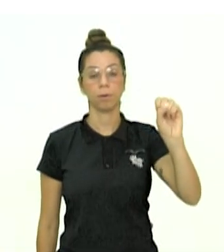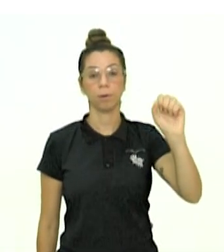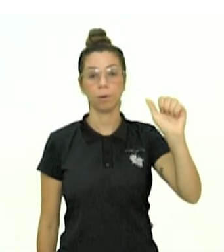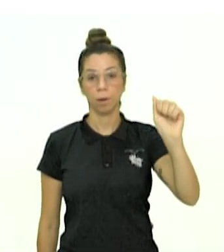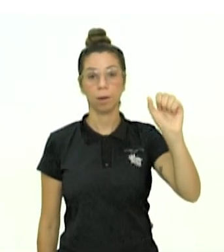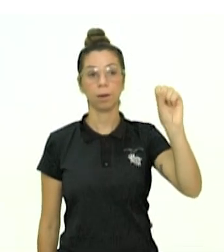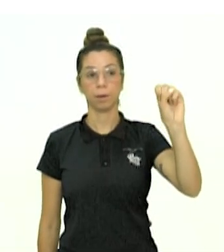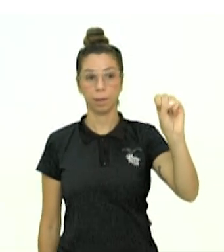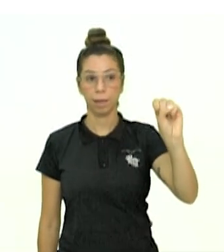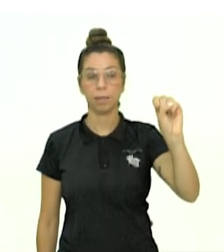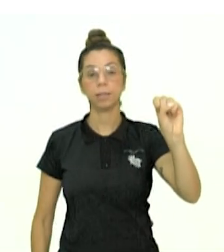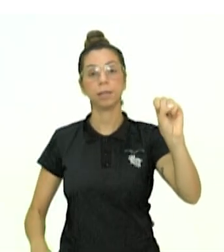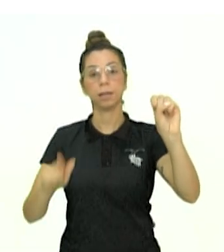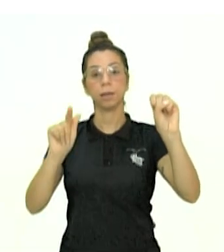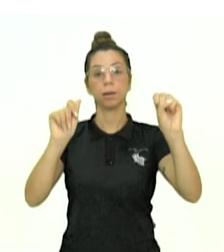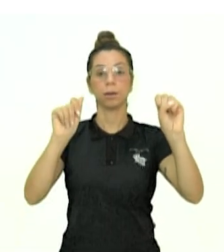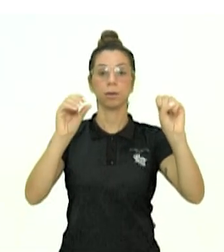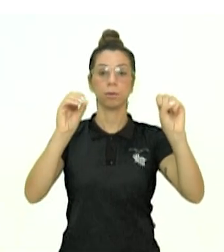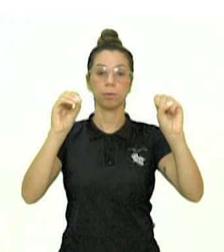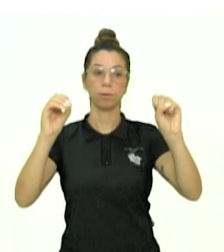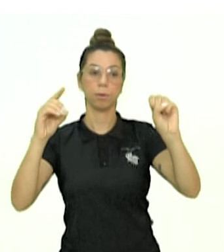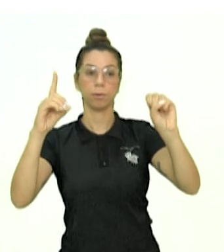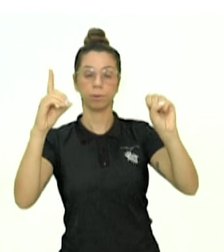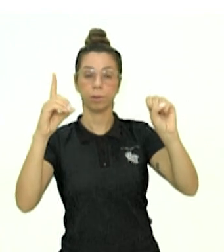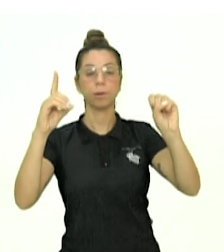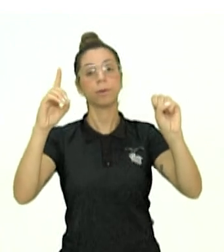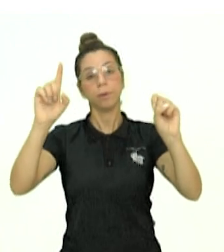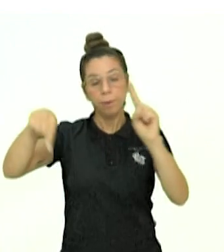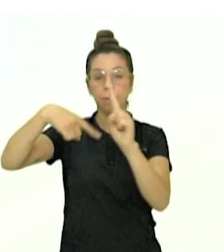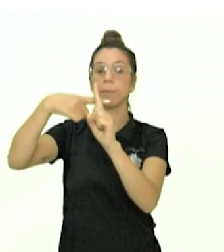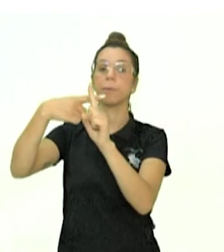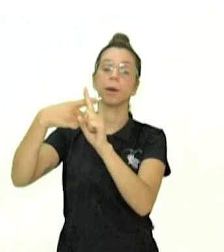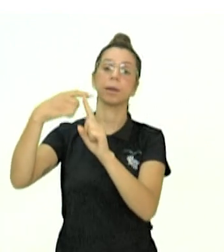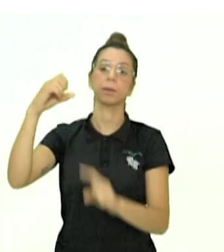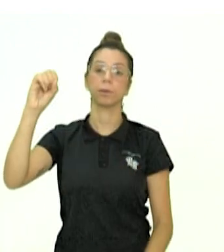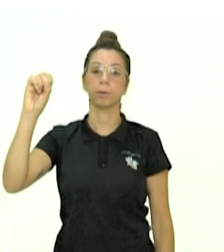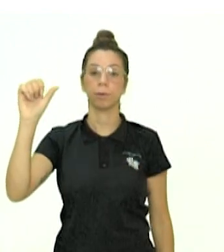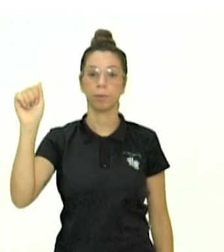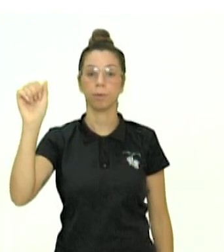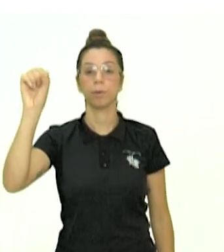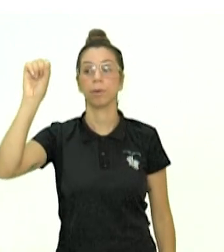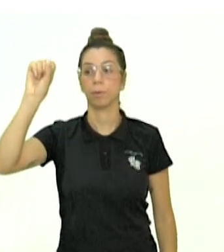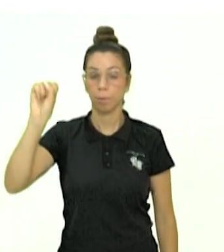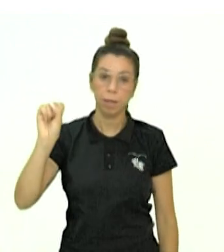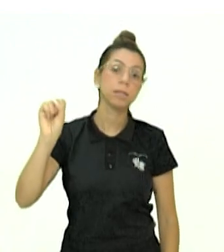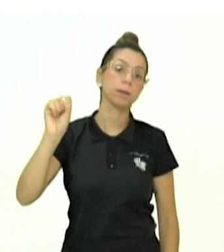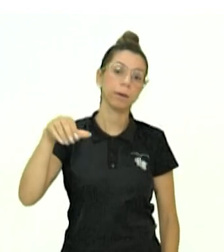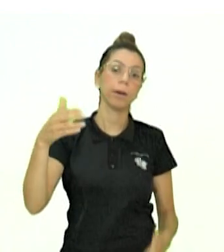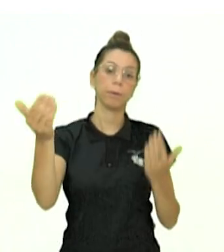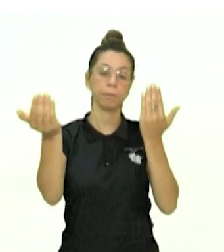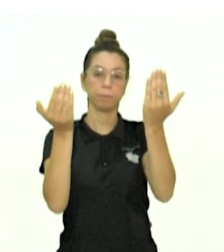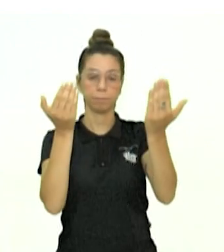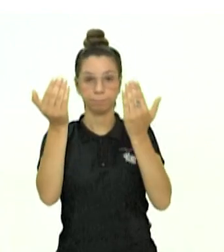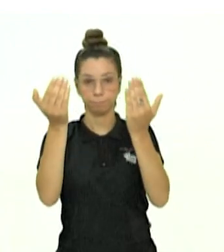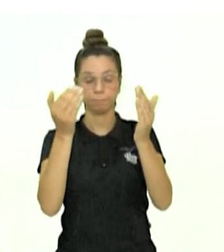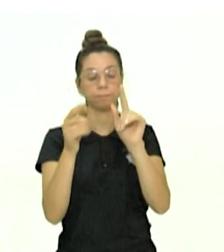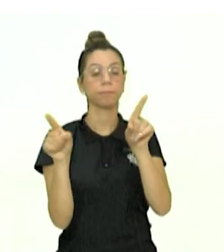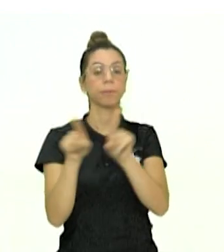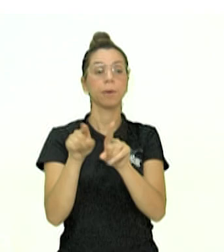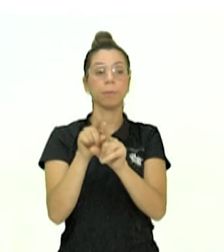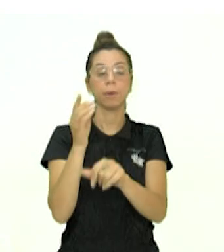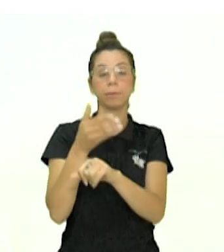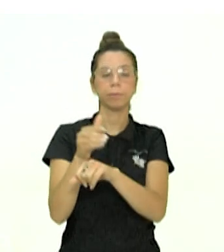você forma o comparativo de igualdade. Nós praticamos também o comparativo de